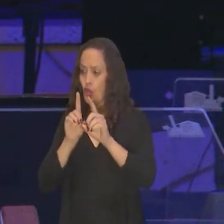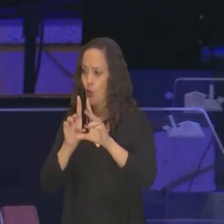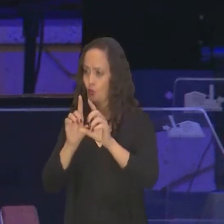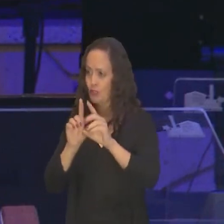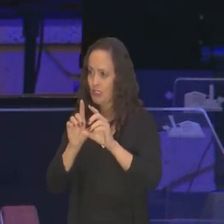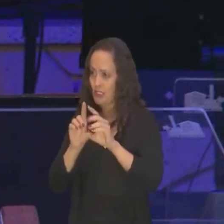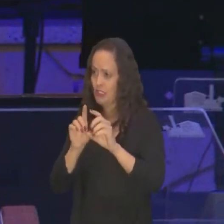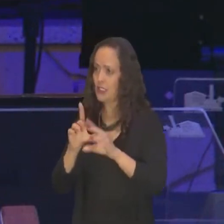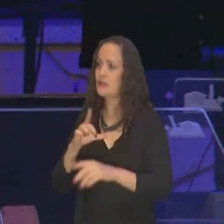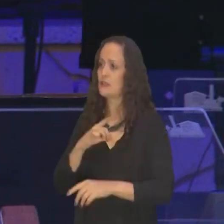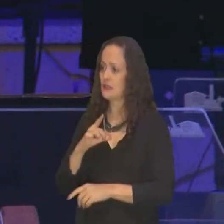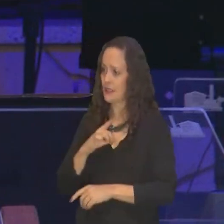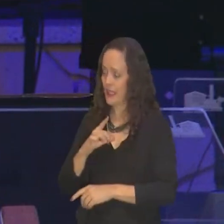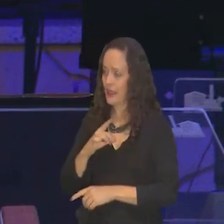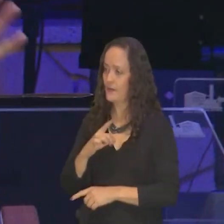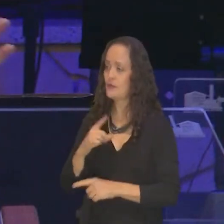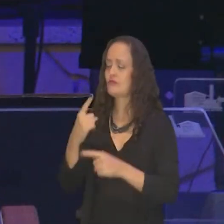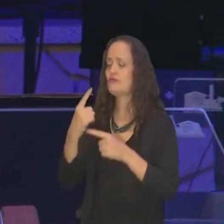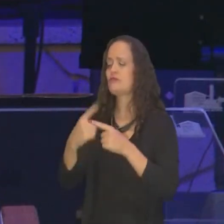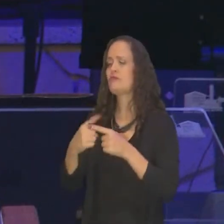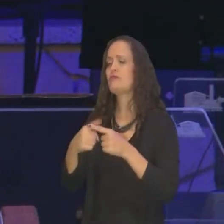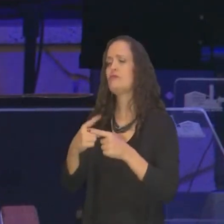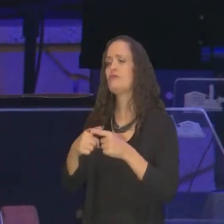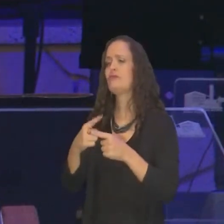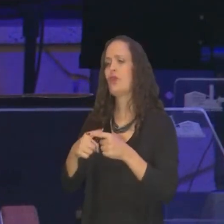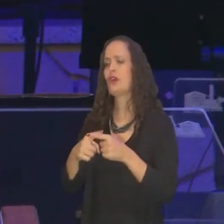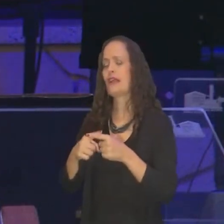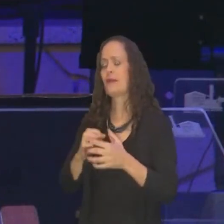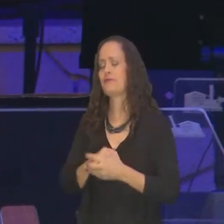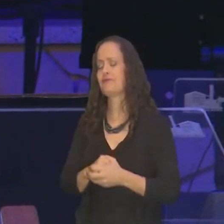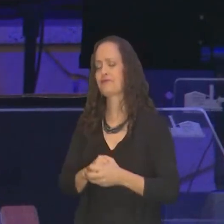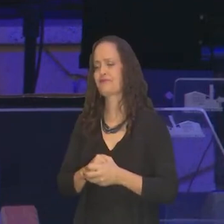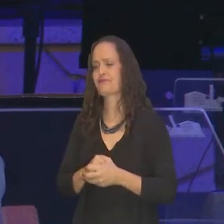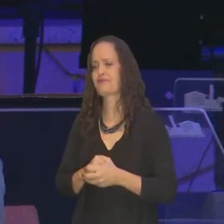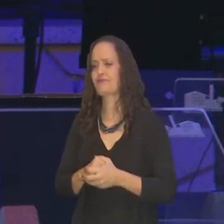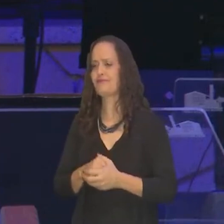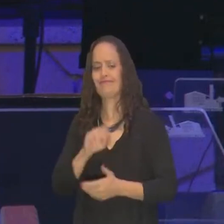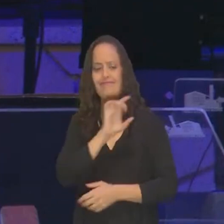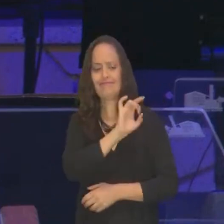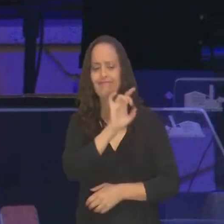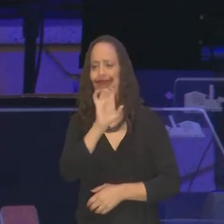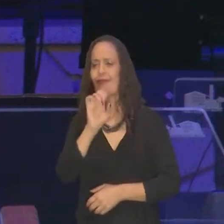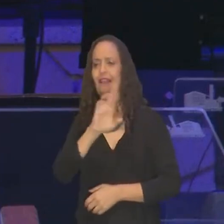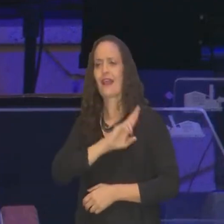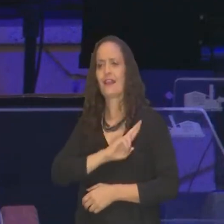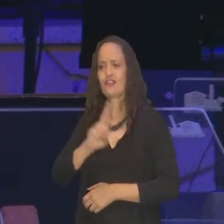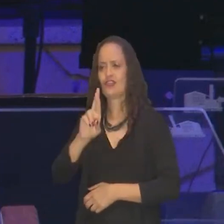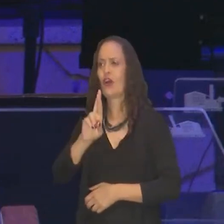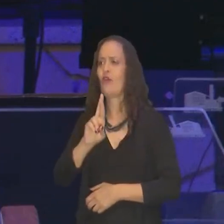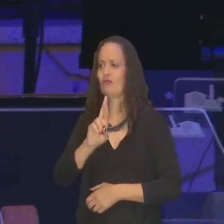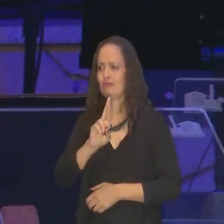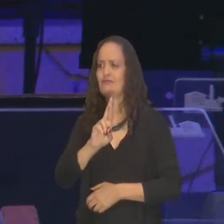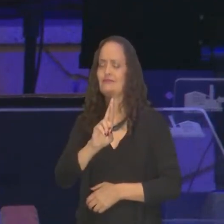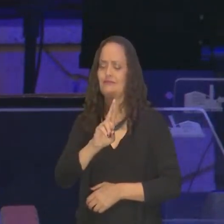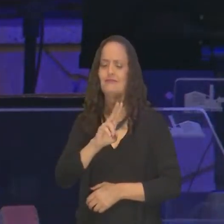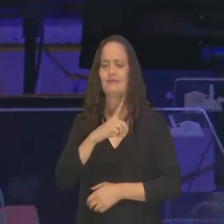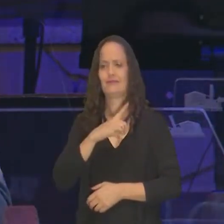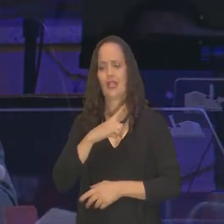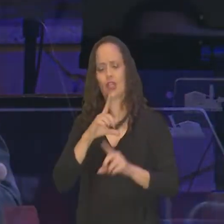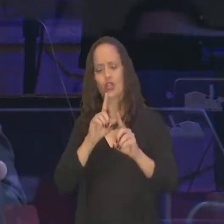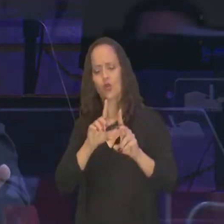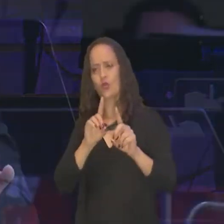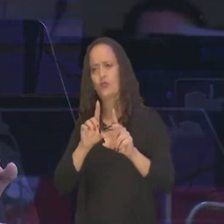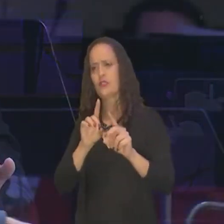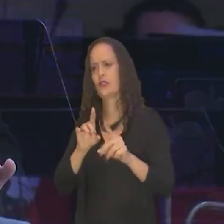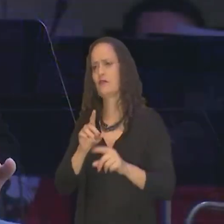as temos como cada grupo denominacional tem a sua doutrina. E cada um advoga que a